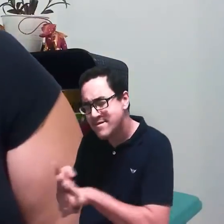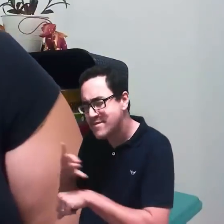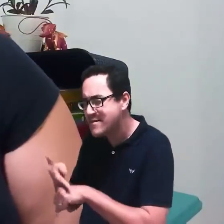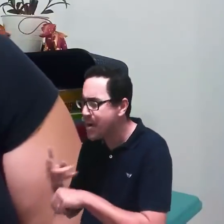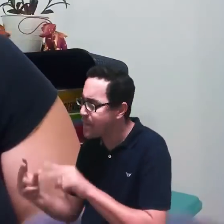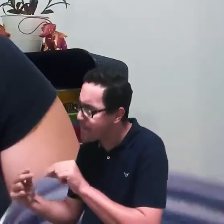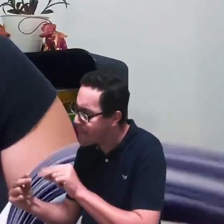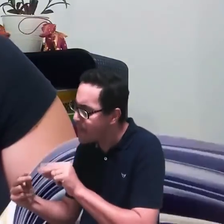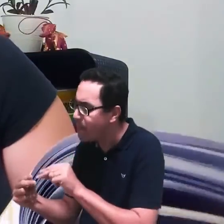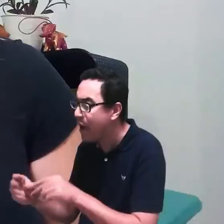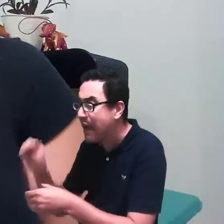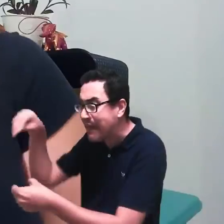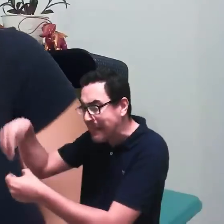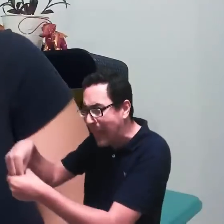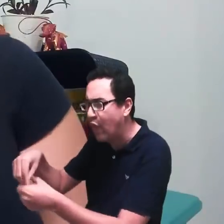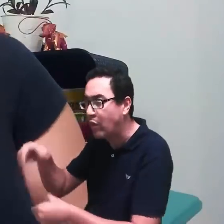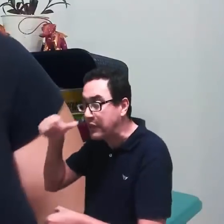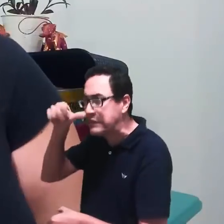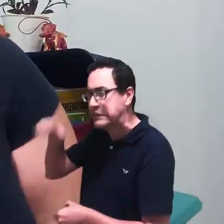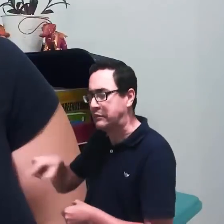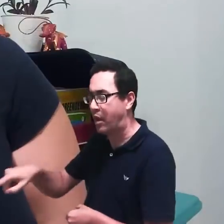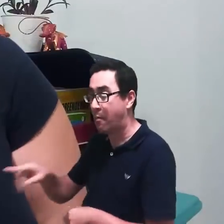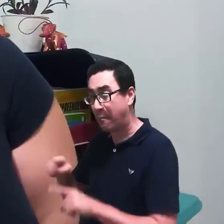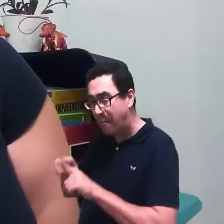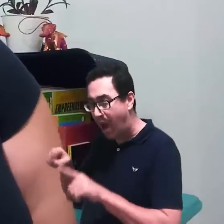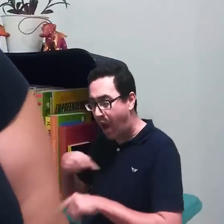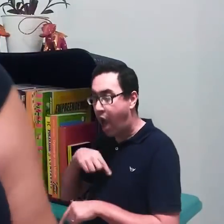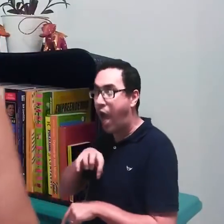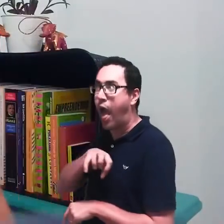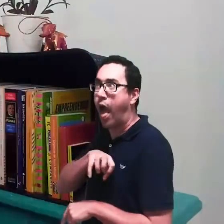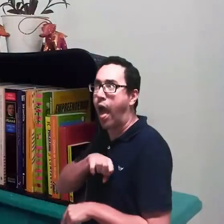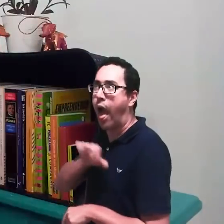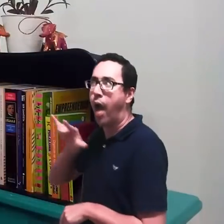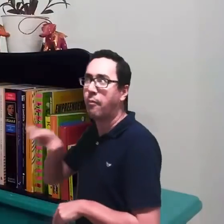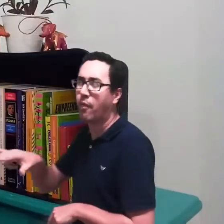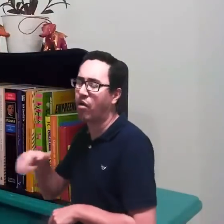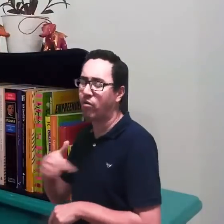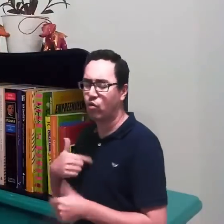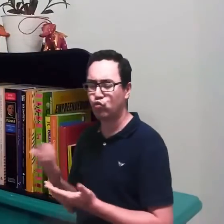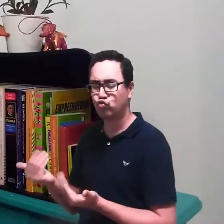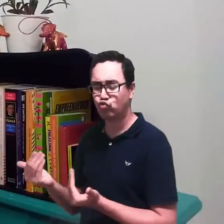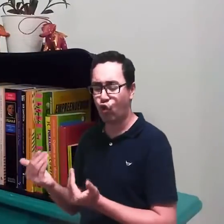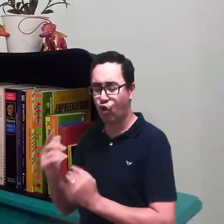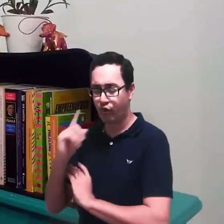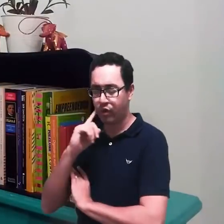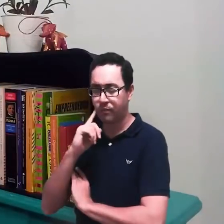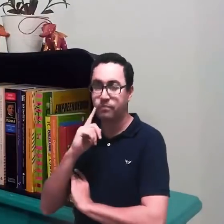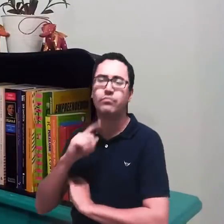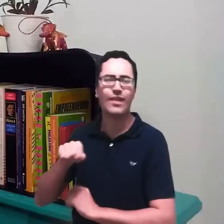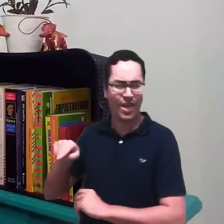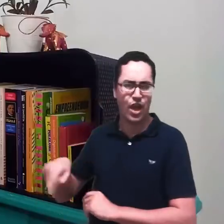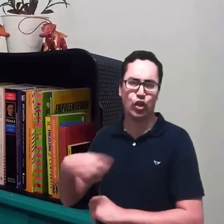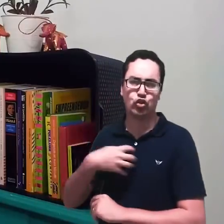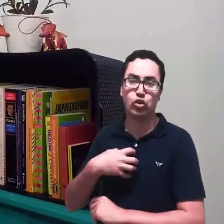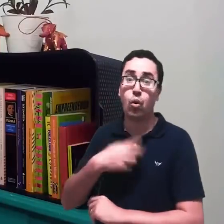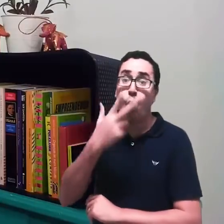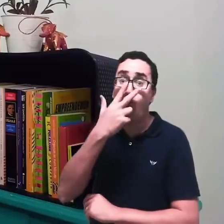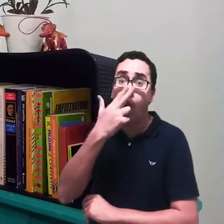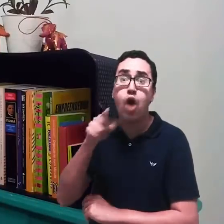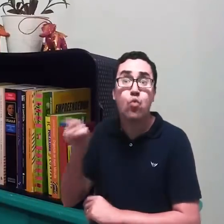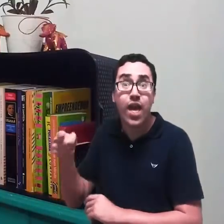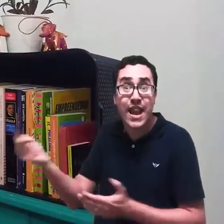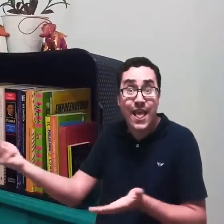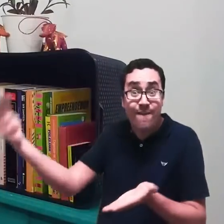tão contraditórias. Mas eu era ainda muito jovem para amá-la. Creio que ele se valeu de uma migração de